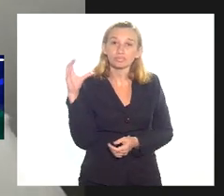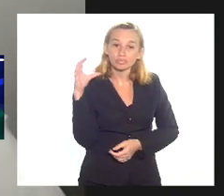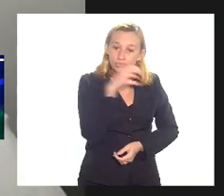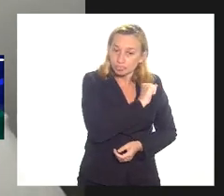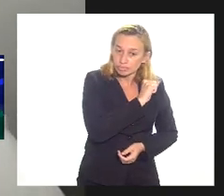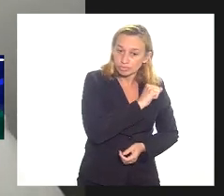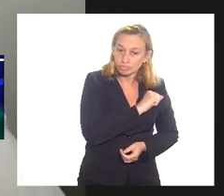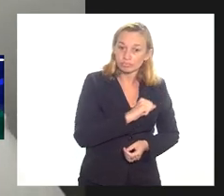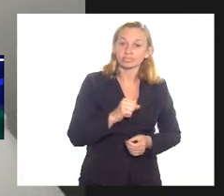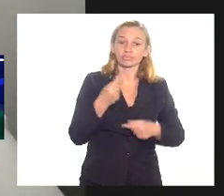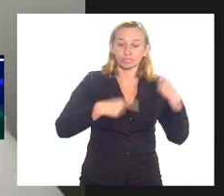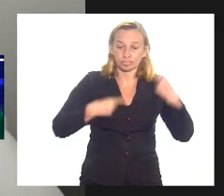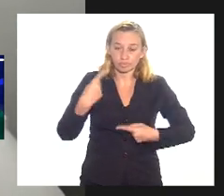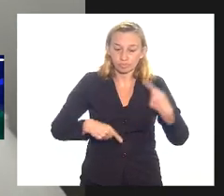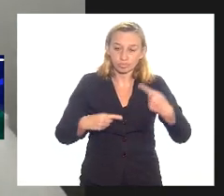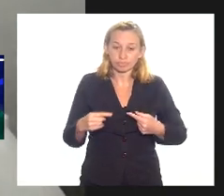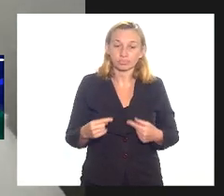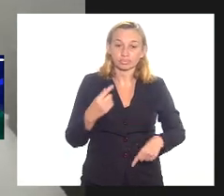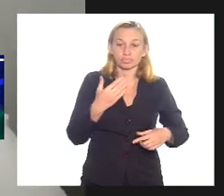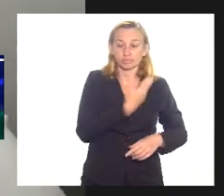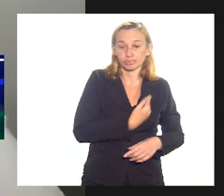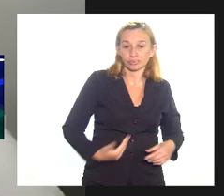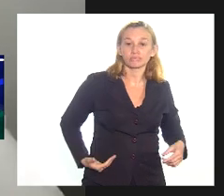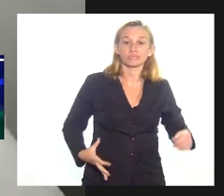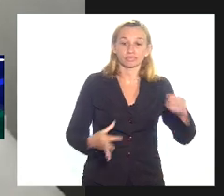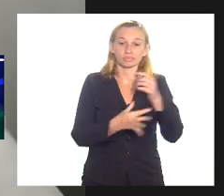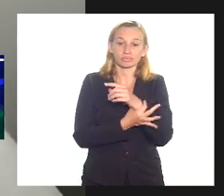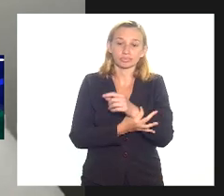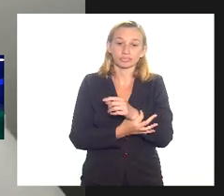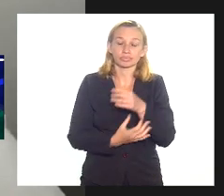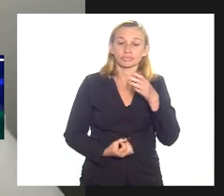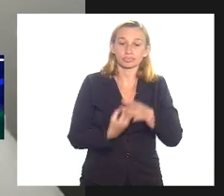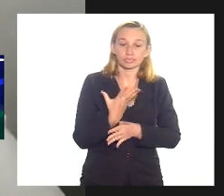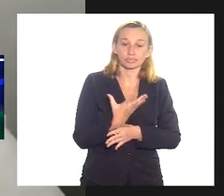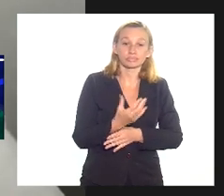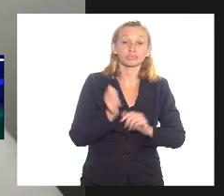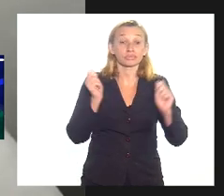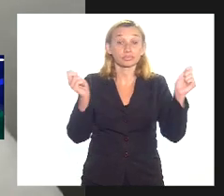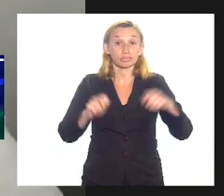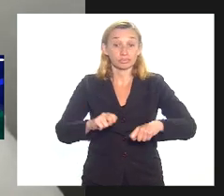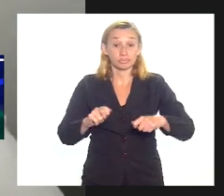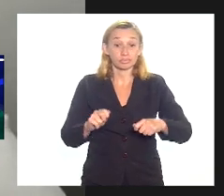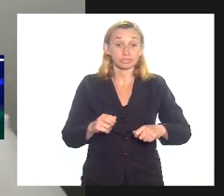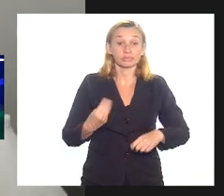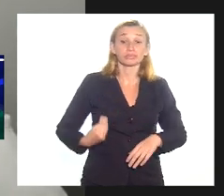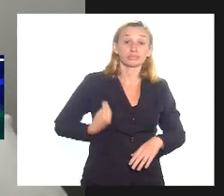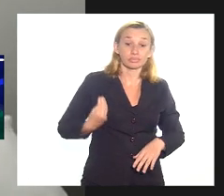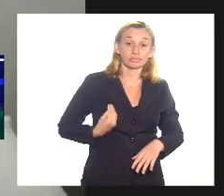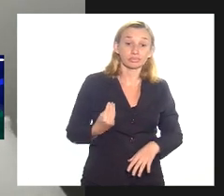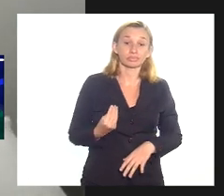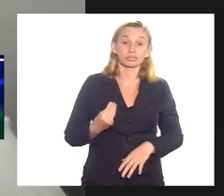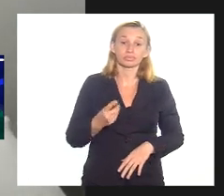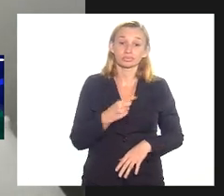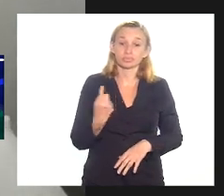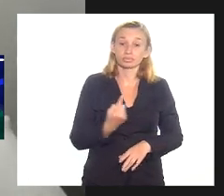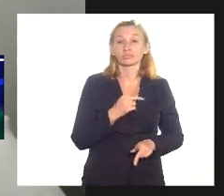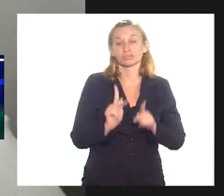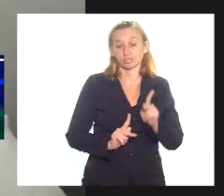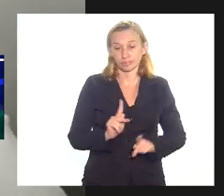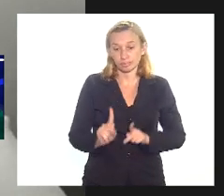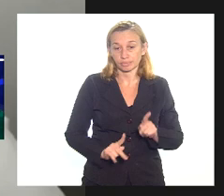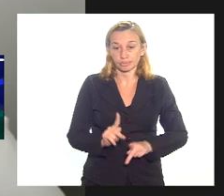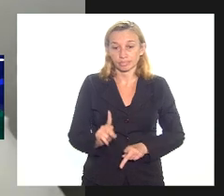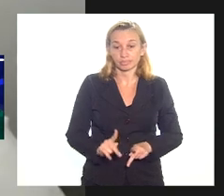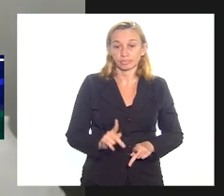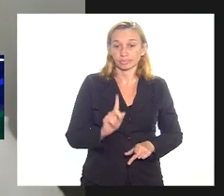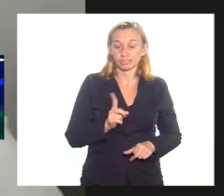que a política pública de segurança promova a possibilidade de sobrevivência da nossa população e não